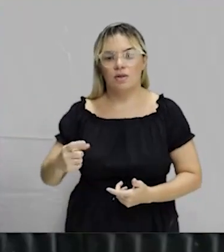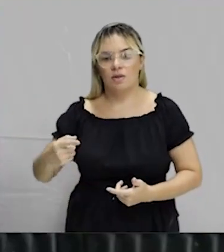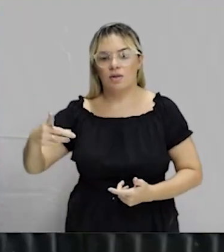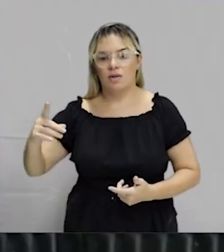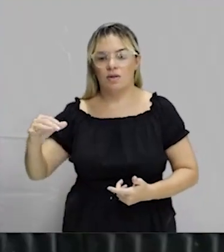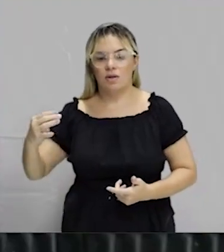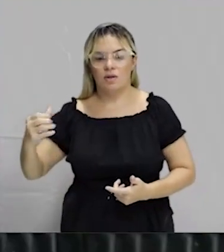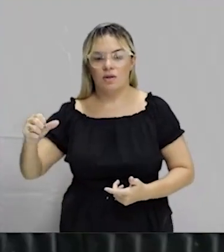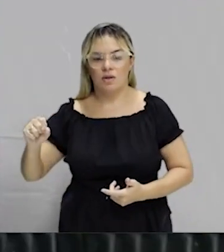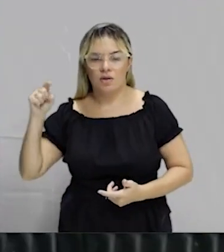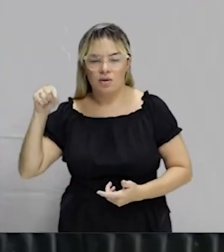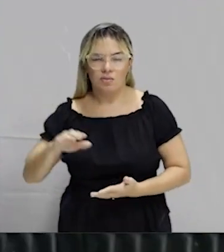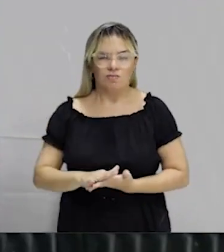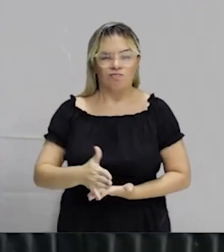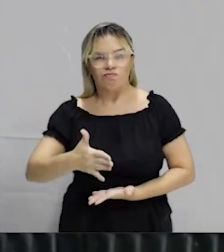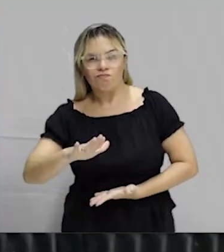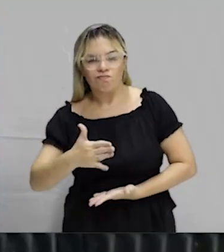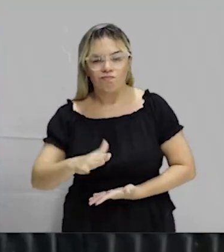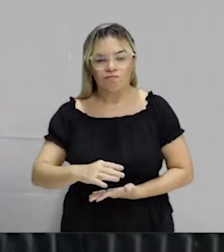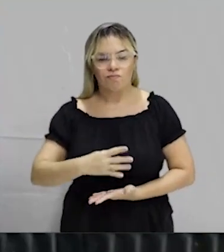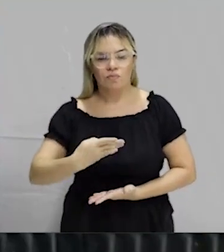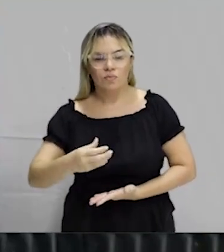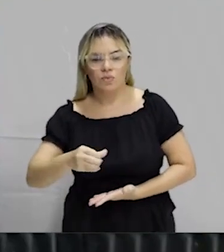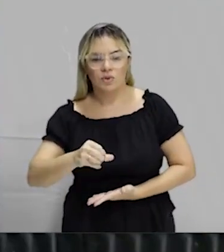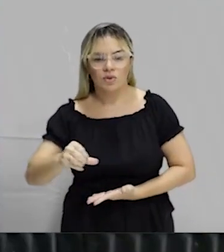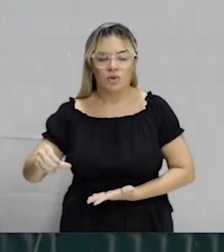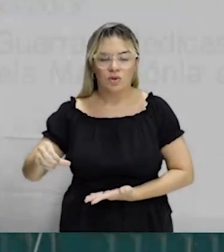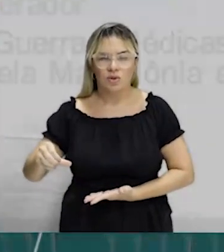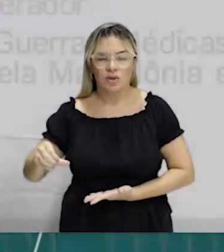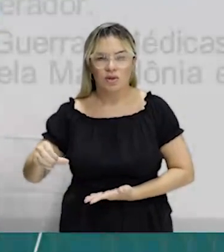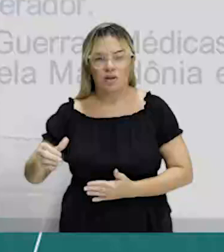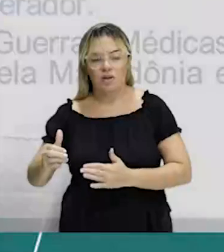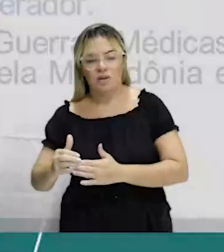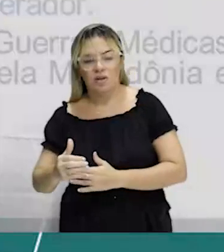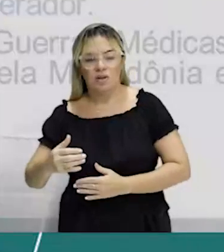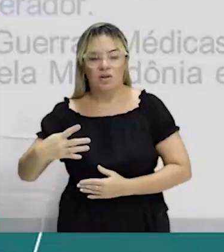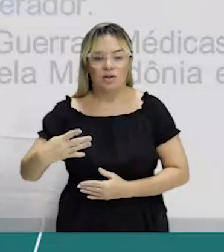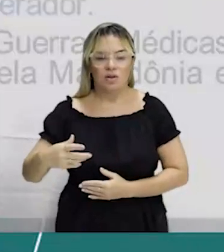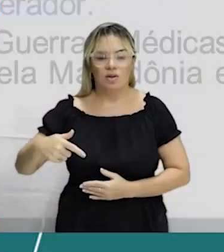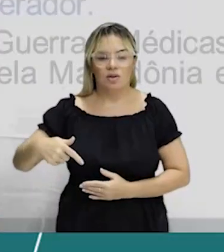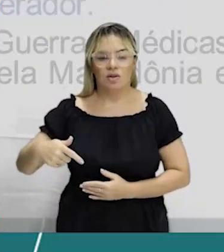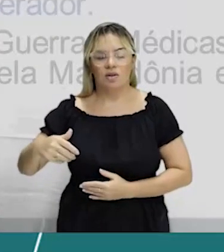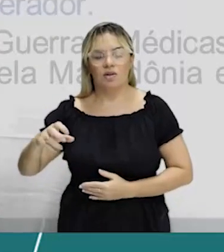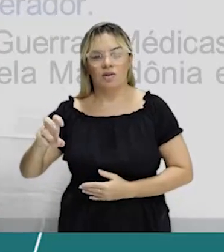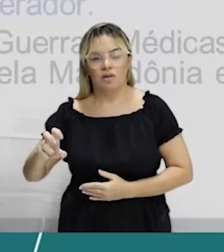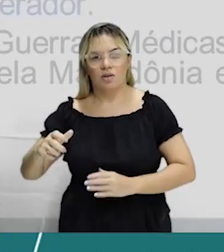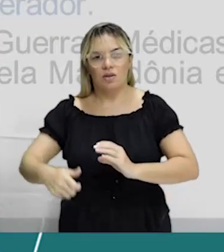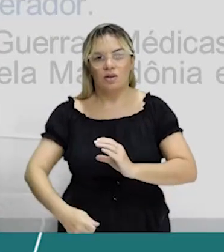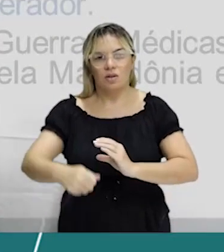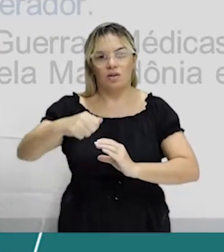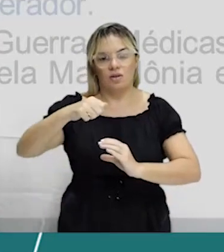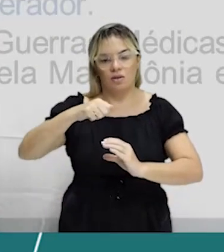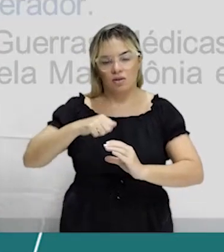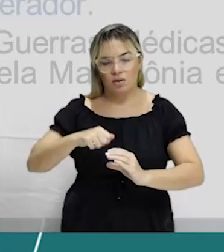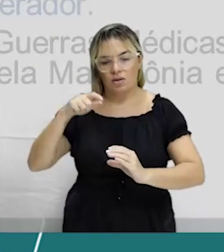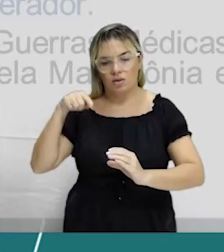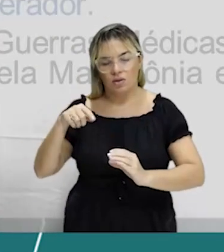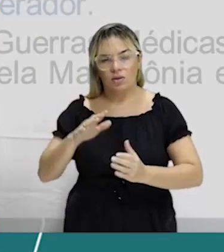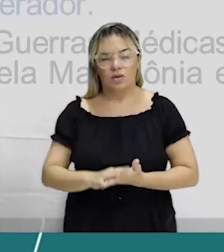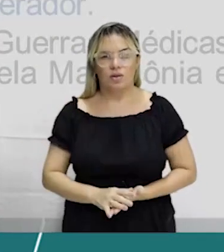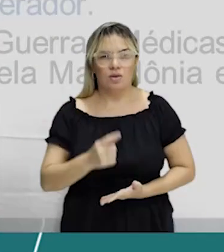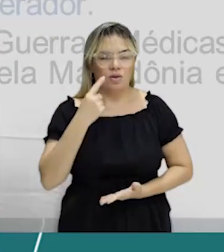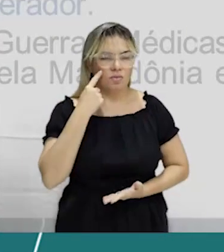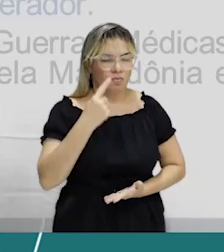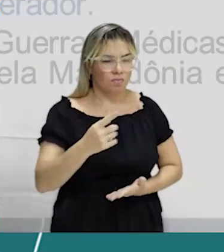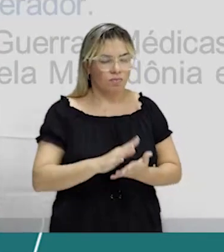volta aí de 499 a 475 a.C. Tá? Reparem que os